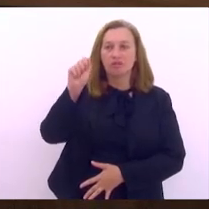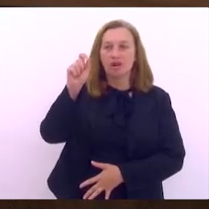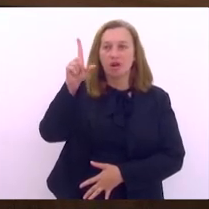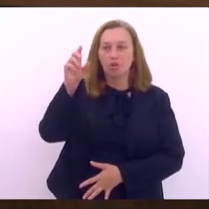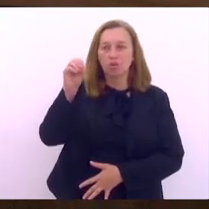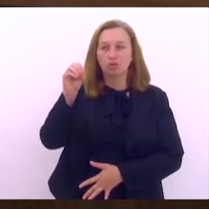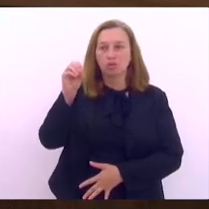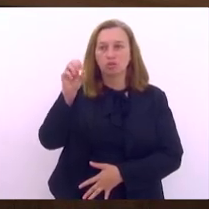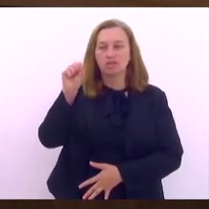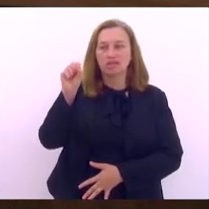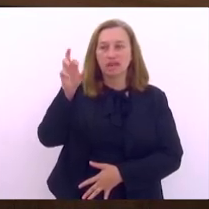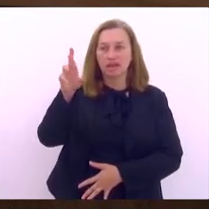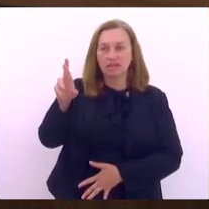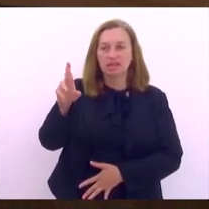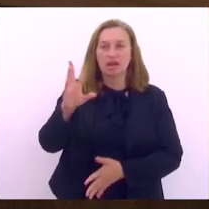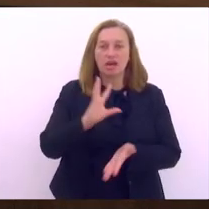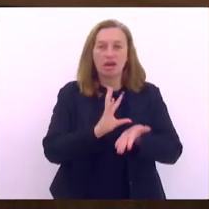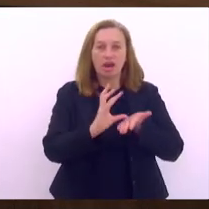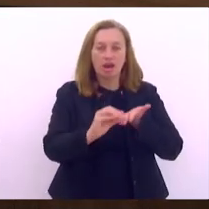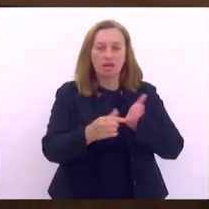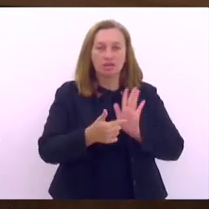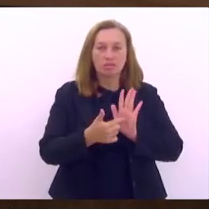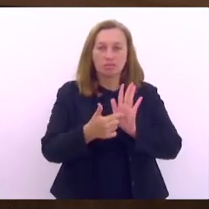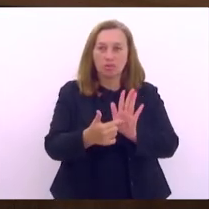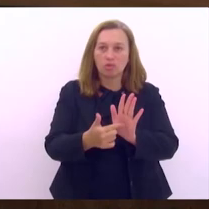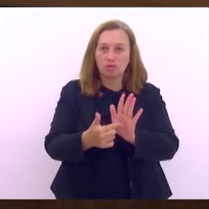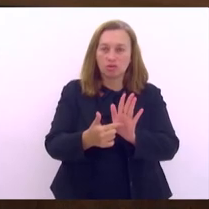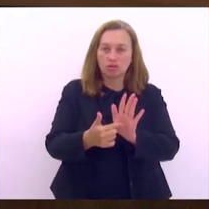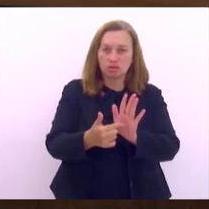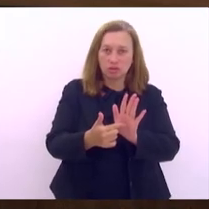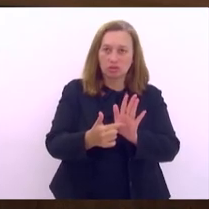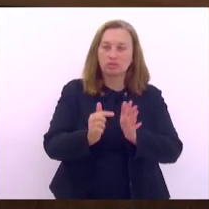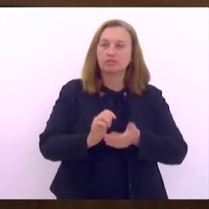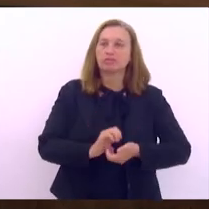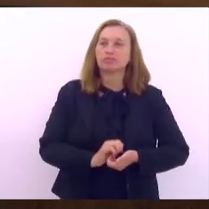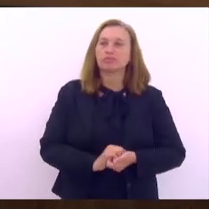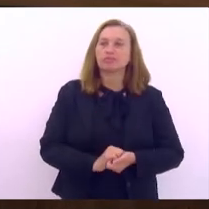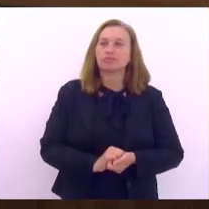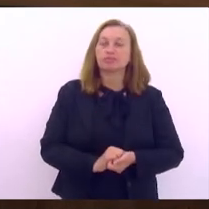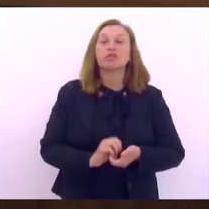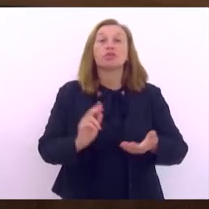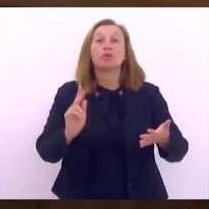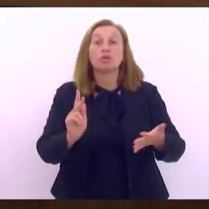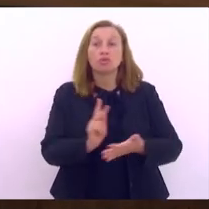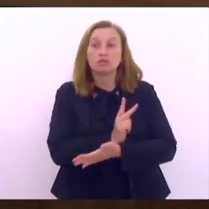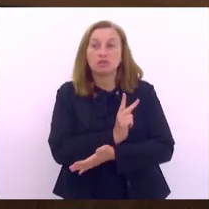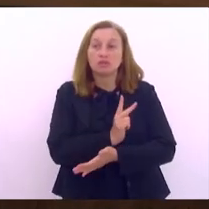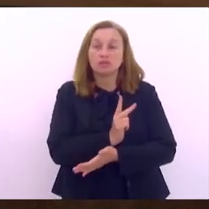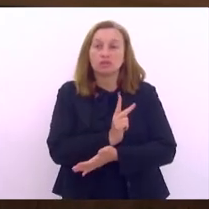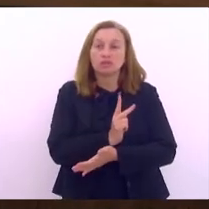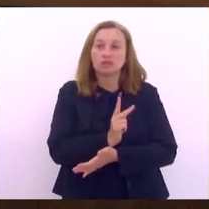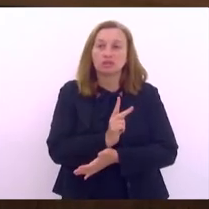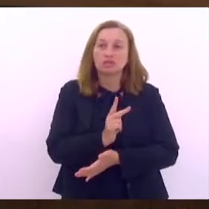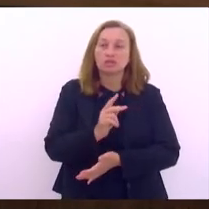Valdaceasa, a ata reflete com exatidão o ocorrido na